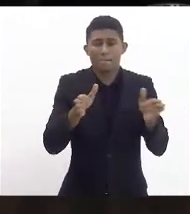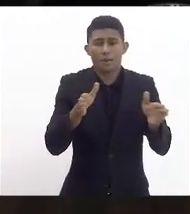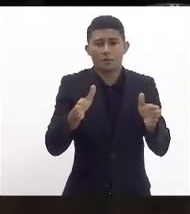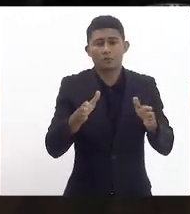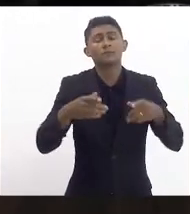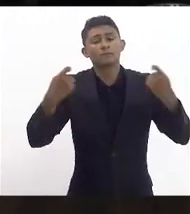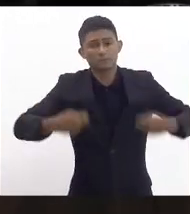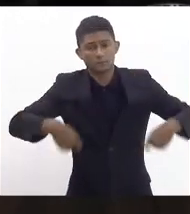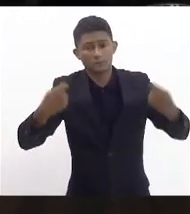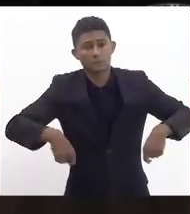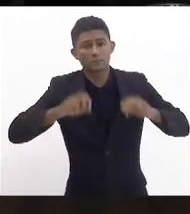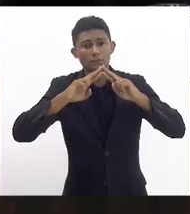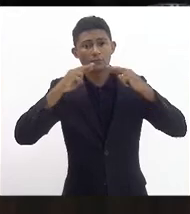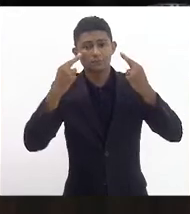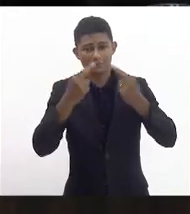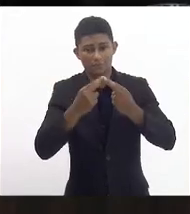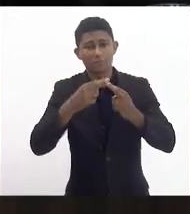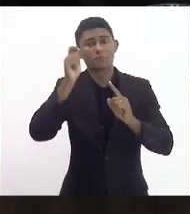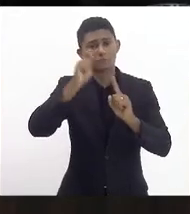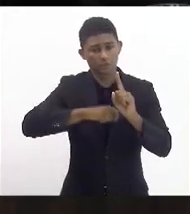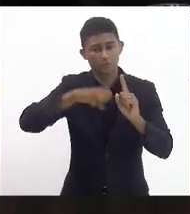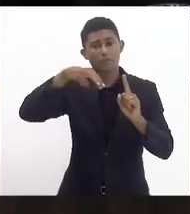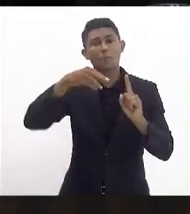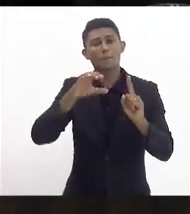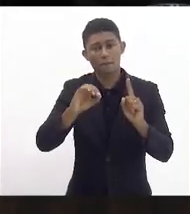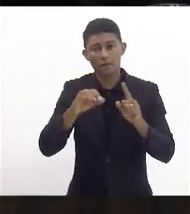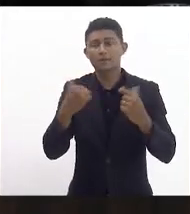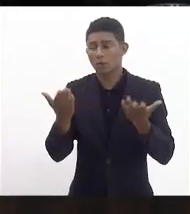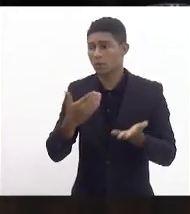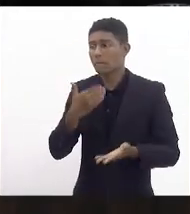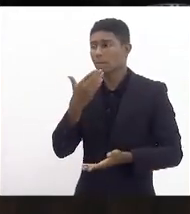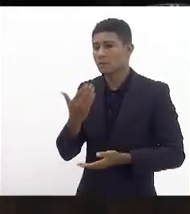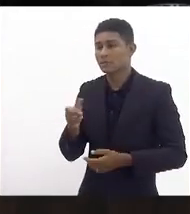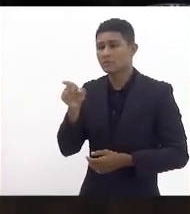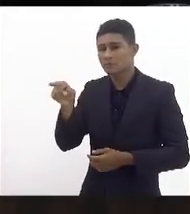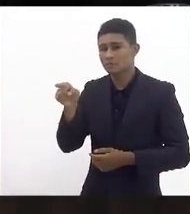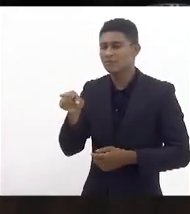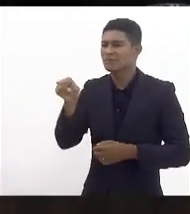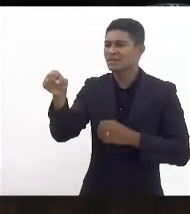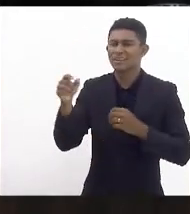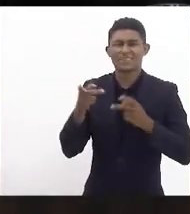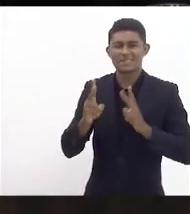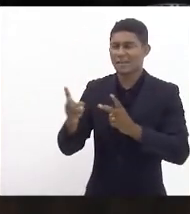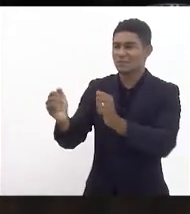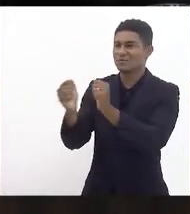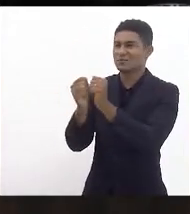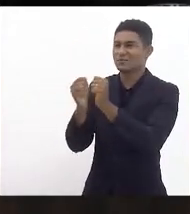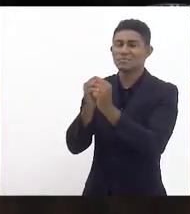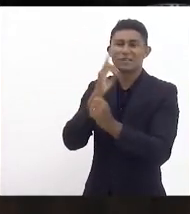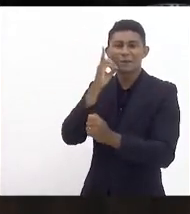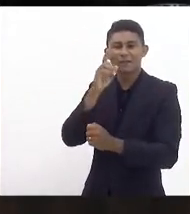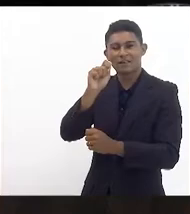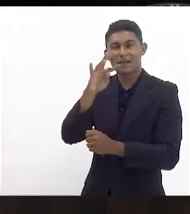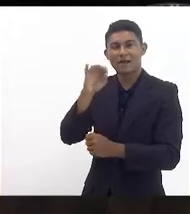Foi isso. Aí eu pedi para ele fazer a questão de ordem. Vossa Excelência anda muito junto com o deputado Atila Nunes, hein?